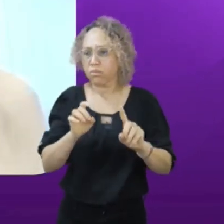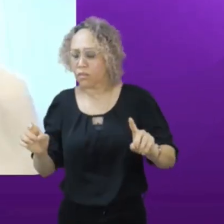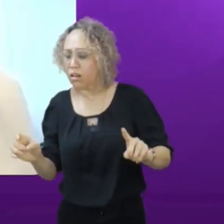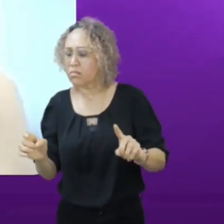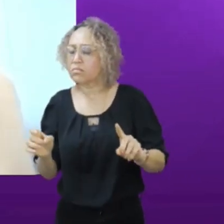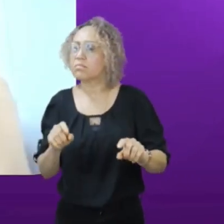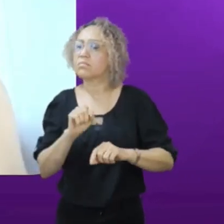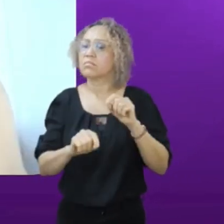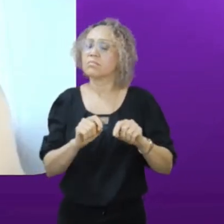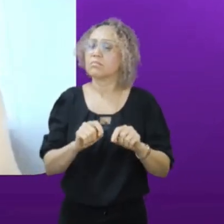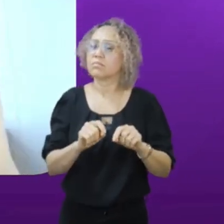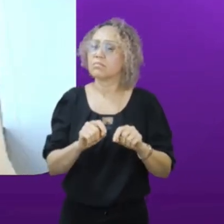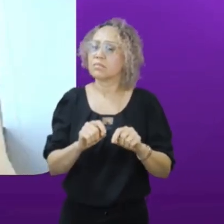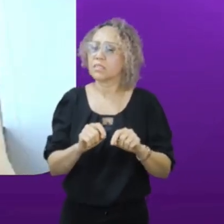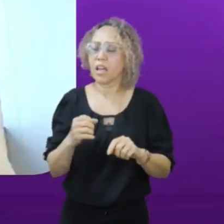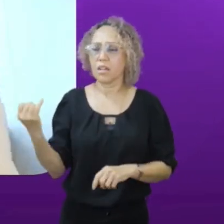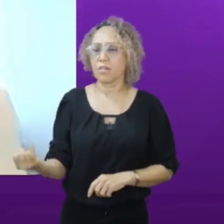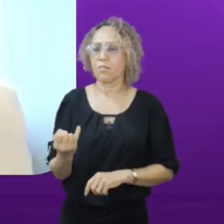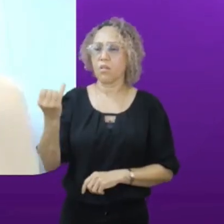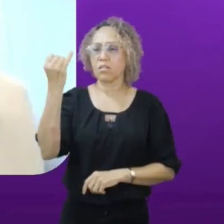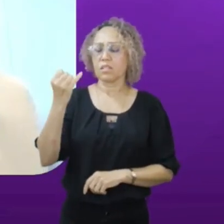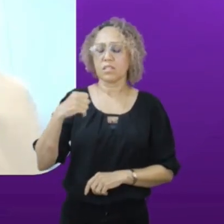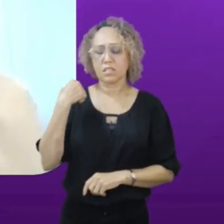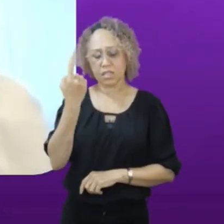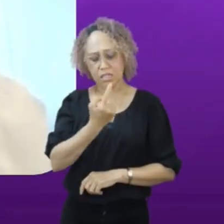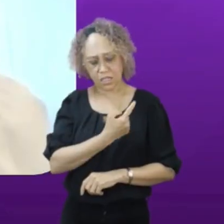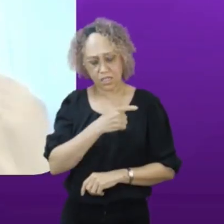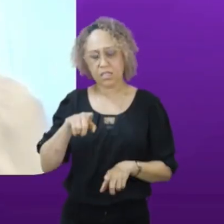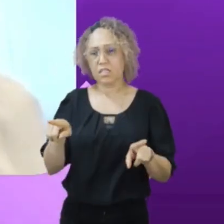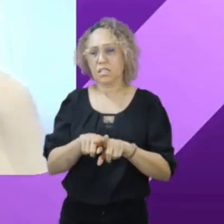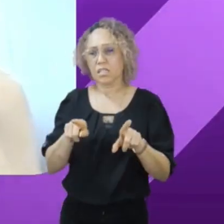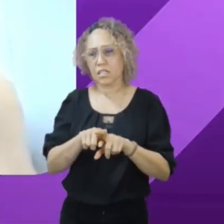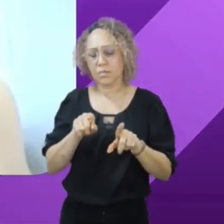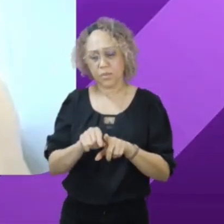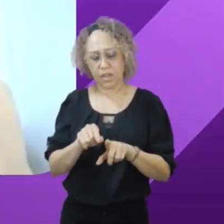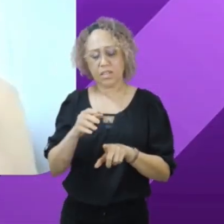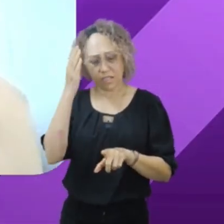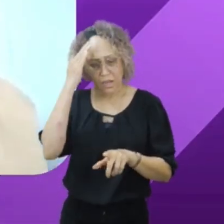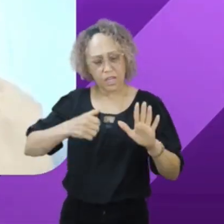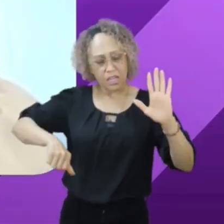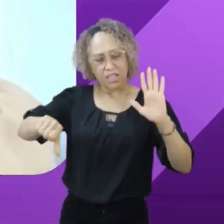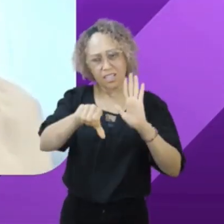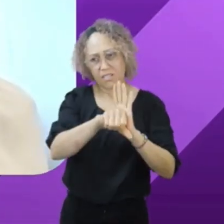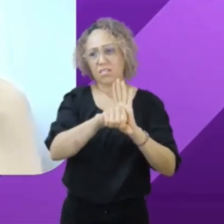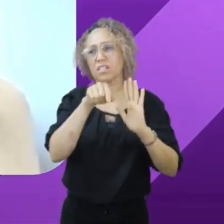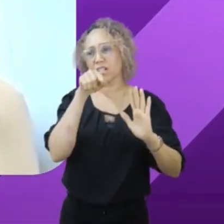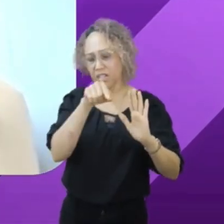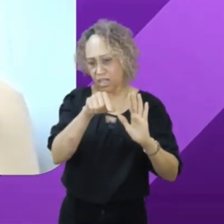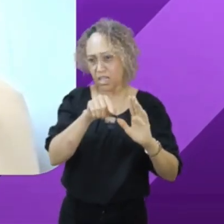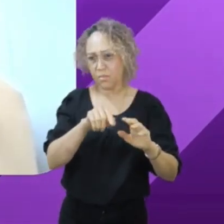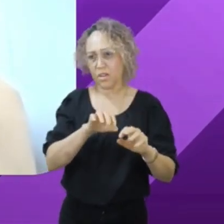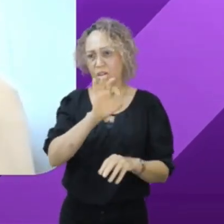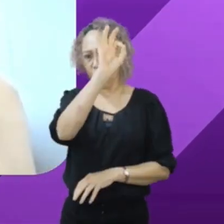colocadas. E aí é importante que a gente enegreça também a criminologia, para que a gente desenvolva uma análise